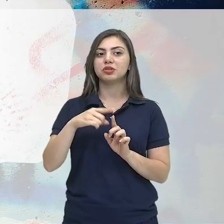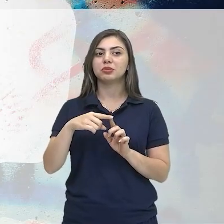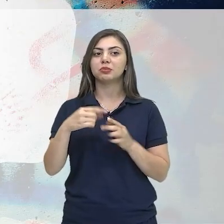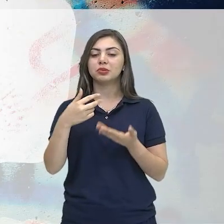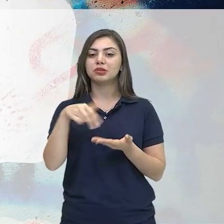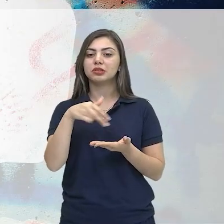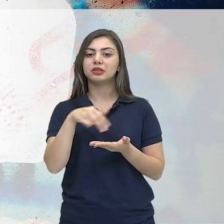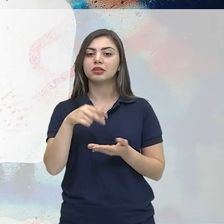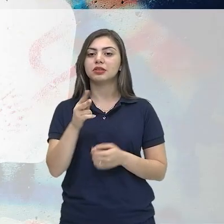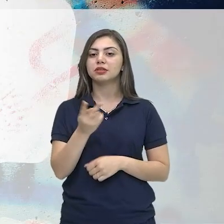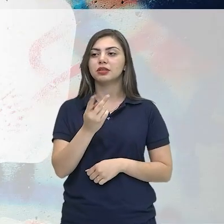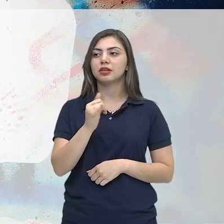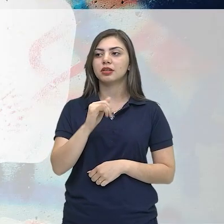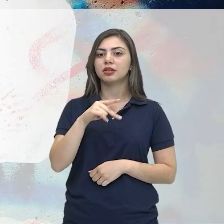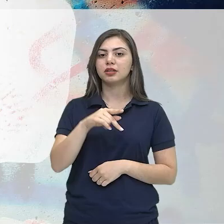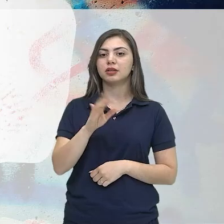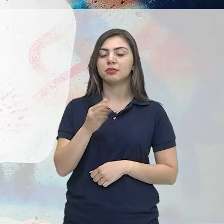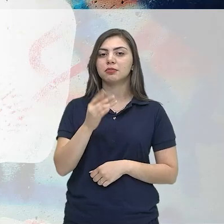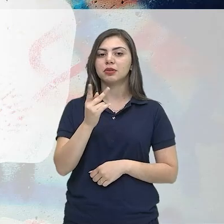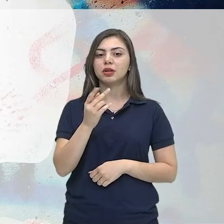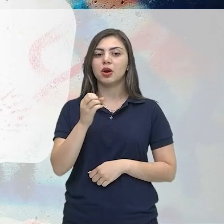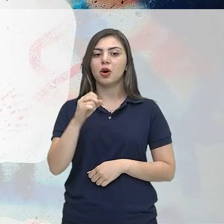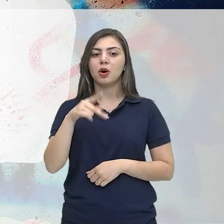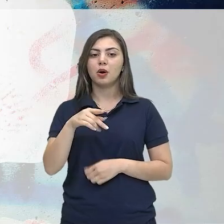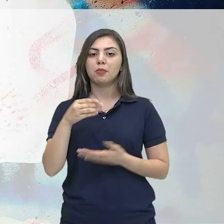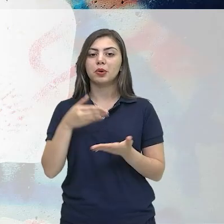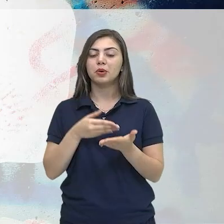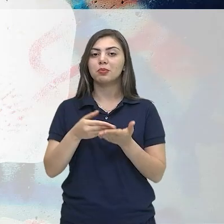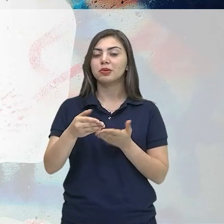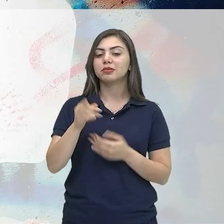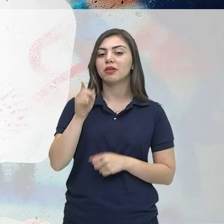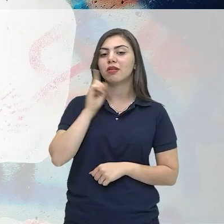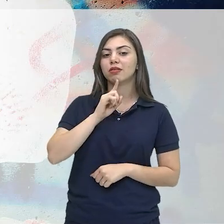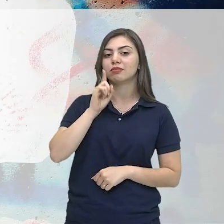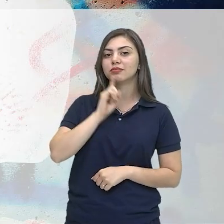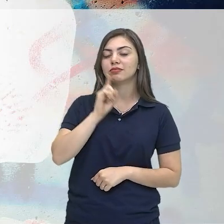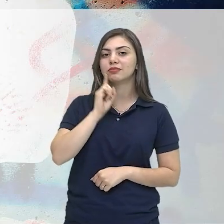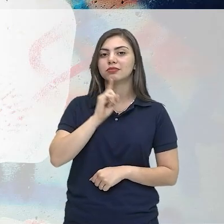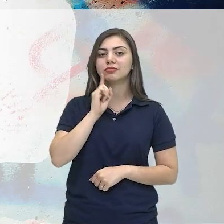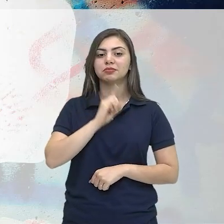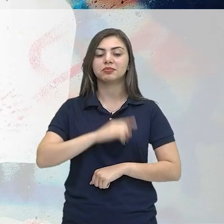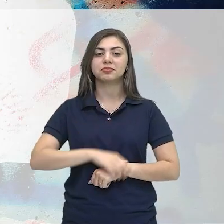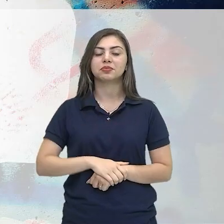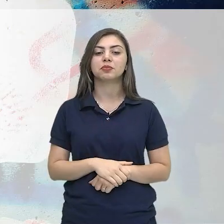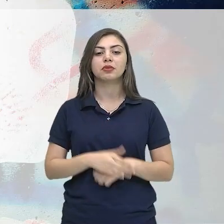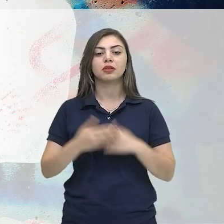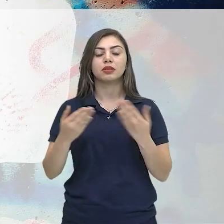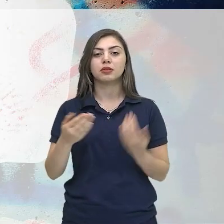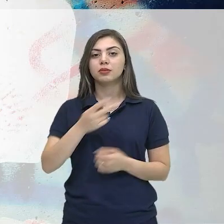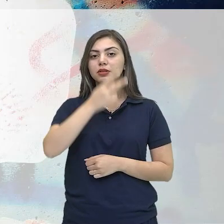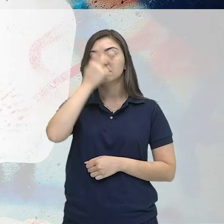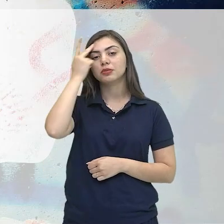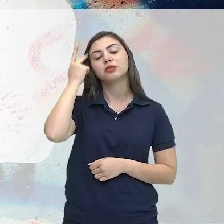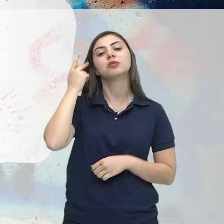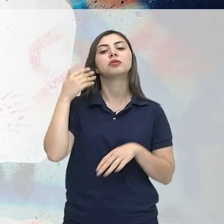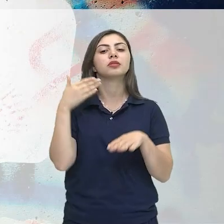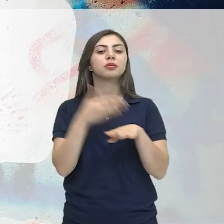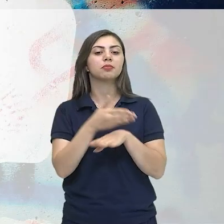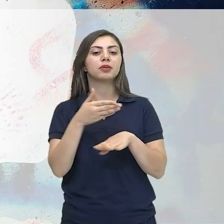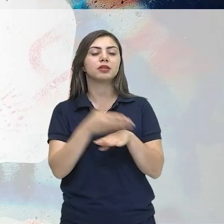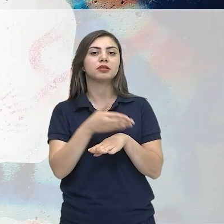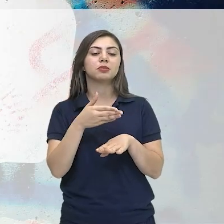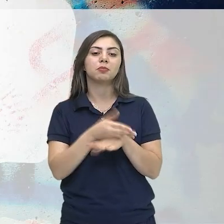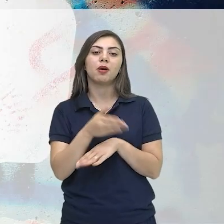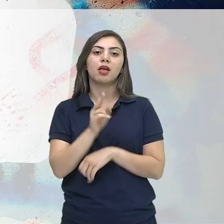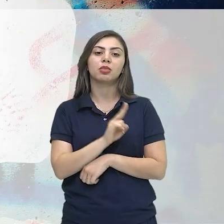naquele bairro, lá em Nova York, chamado de Bronx, nos Estados Unidos. Seus praticantes são conhecidos como b-boys